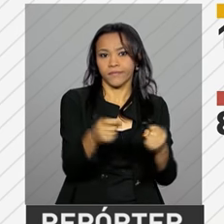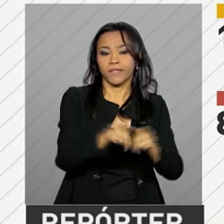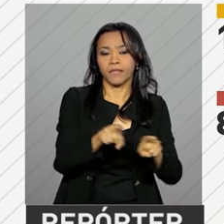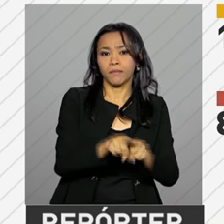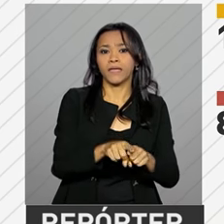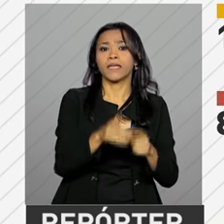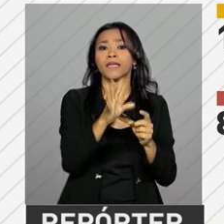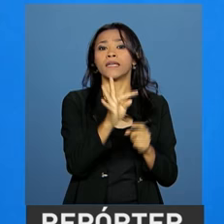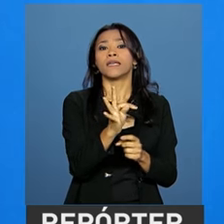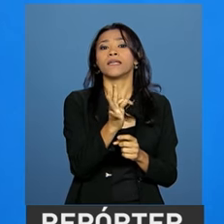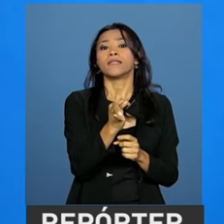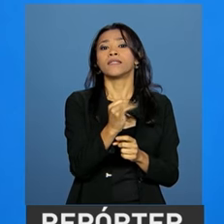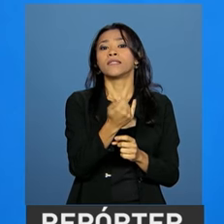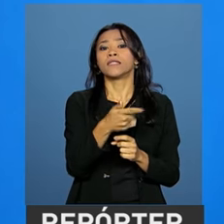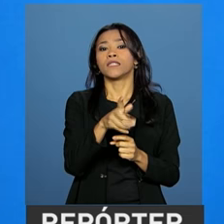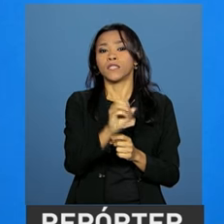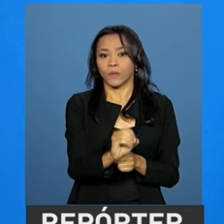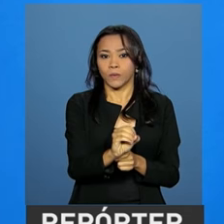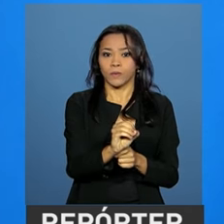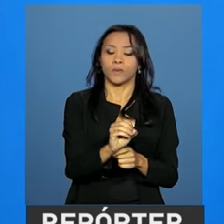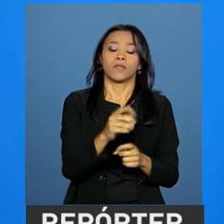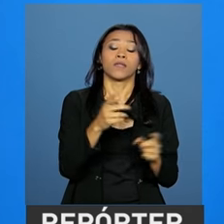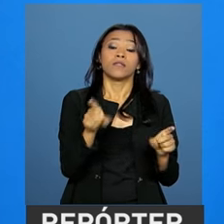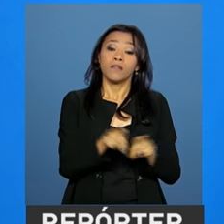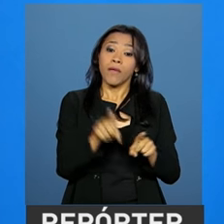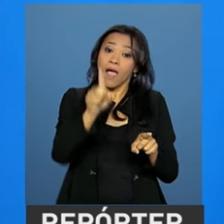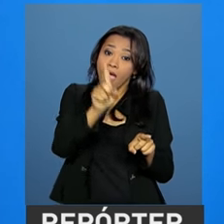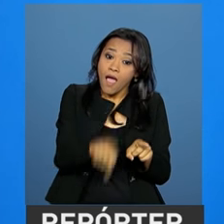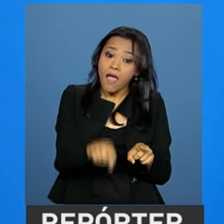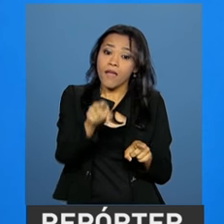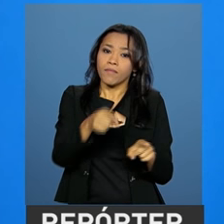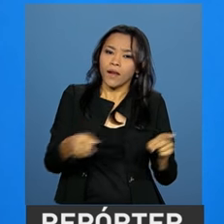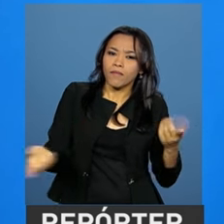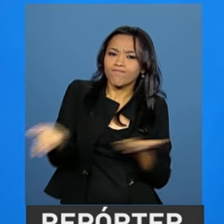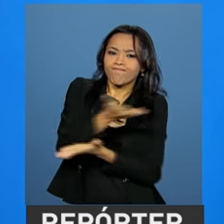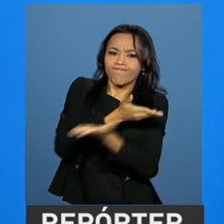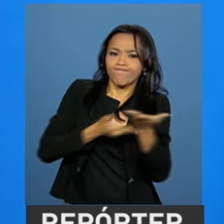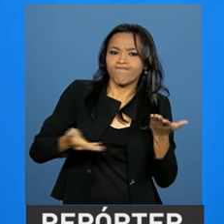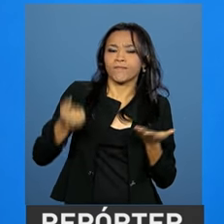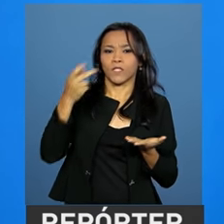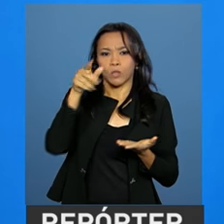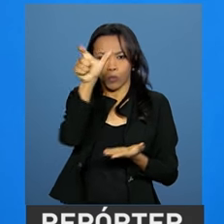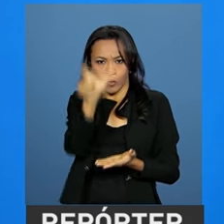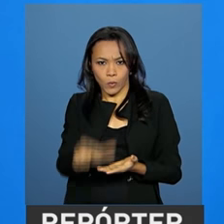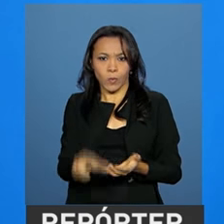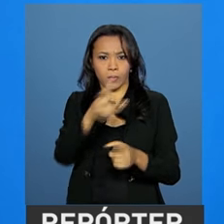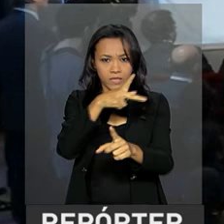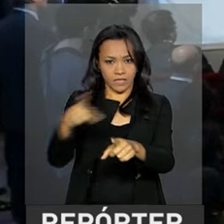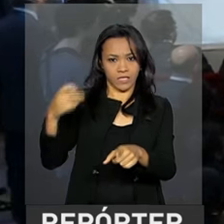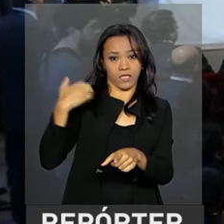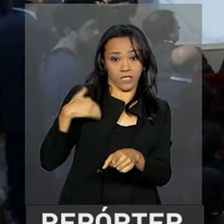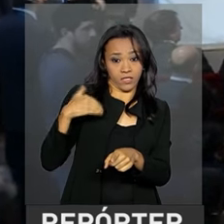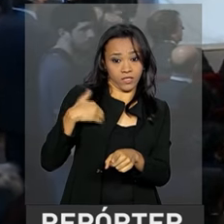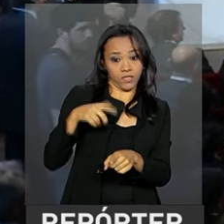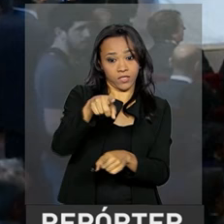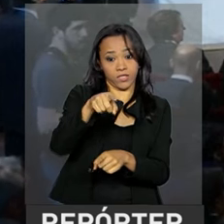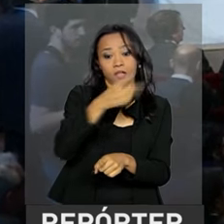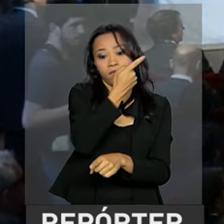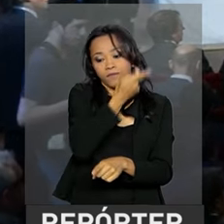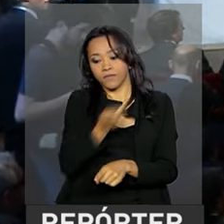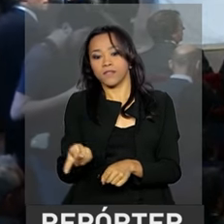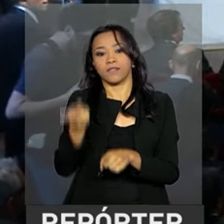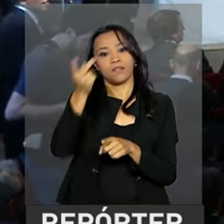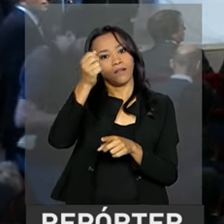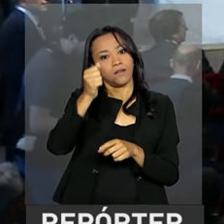e trigo em grãos. E é para estreitar ainda mais os laços que o presidente da Argentina, Maurício Macrire, faz uma visita